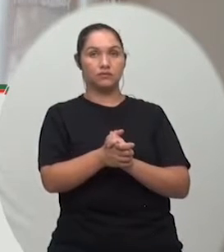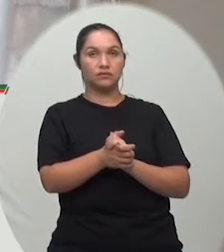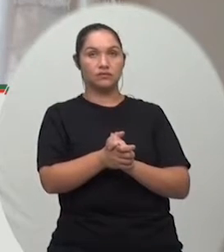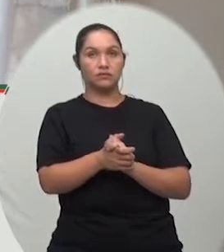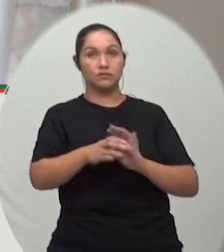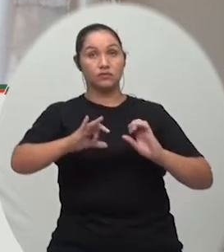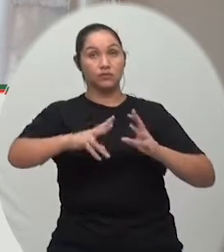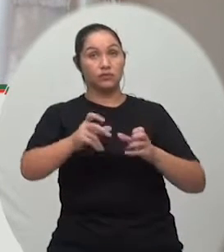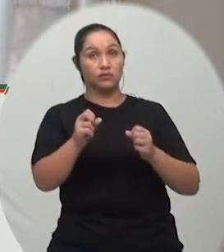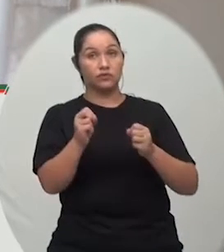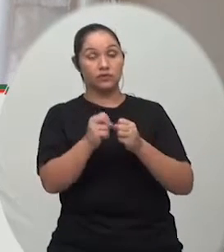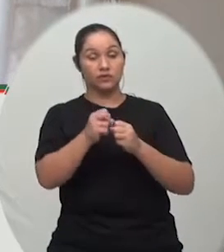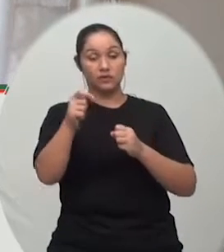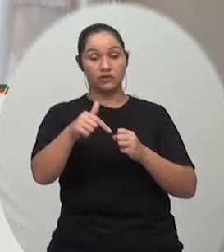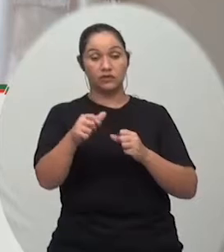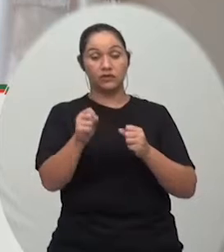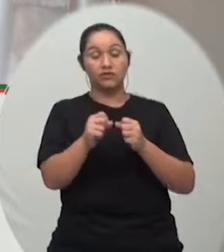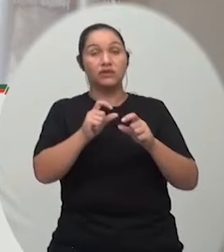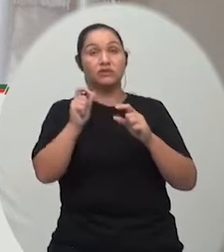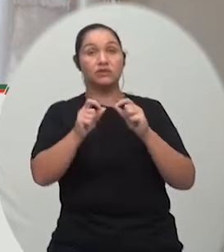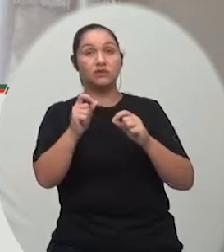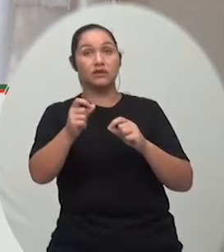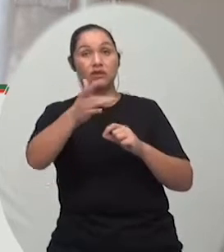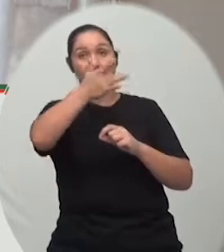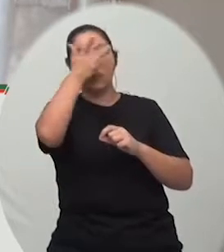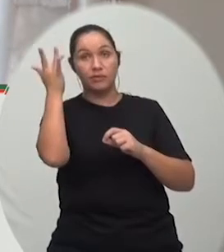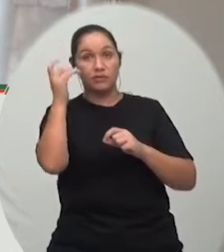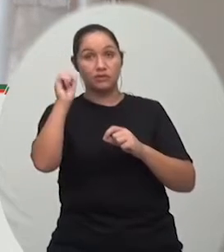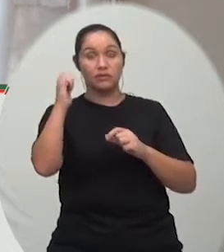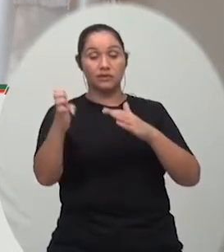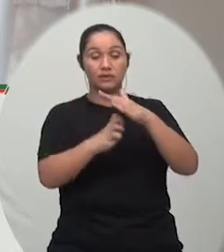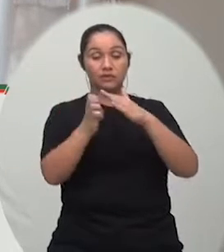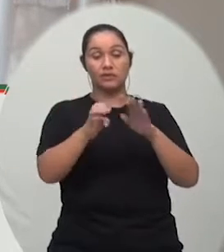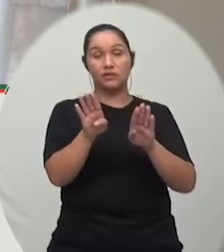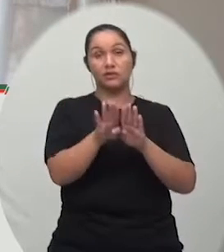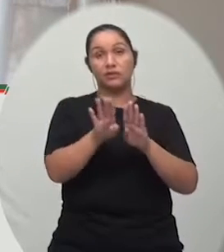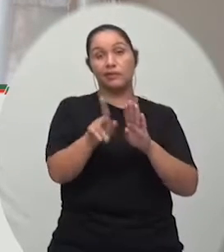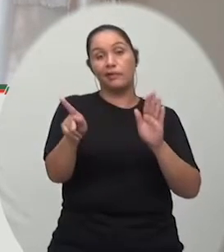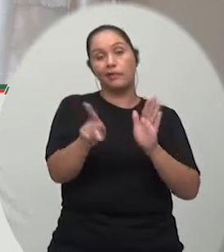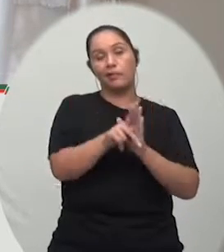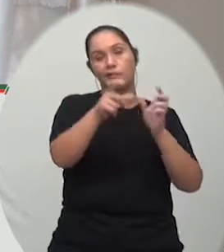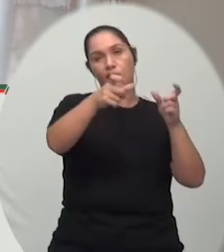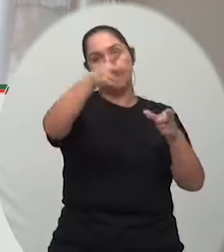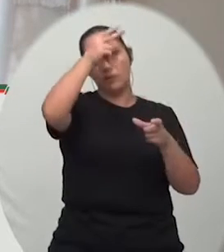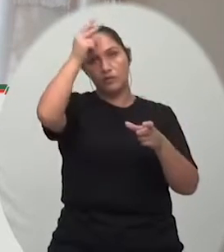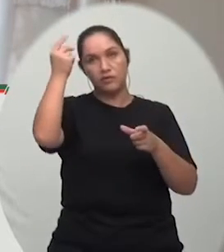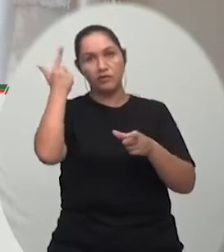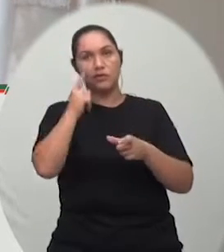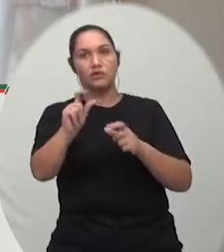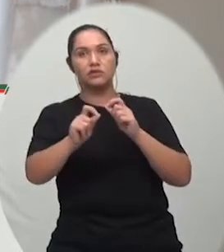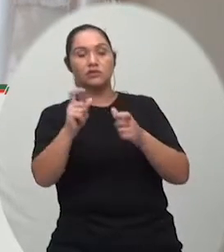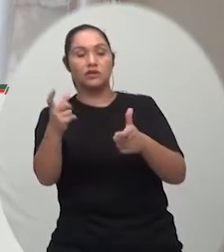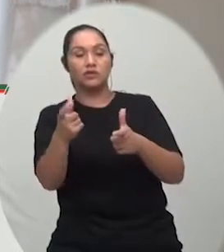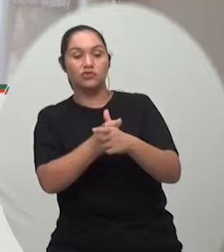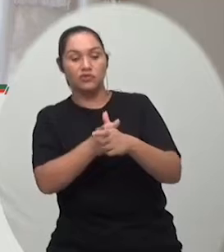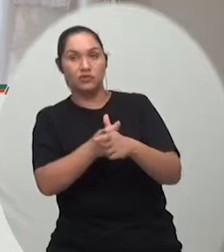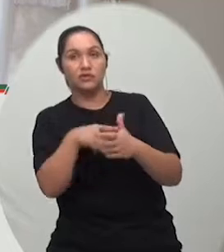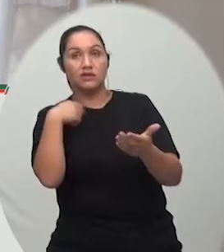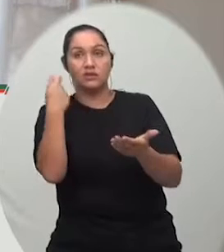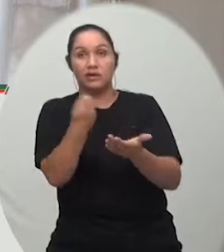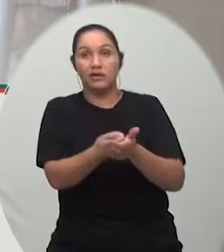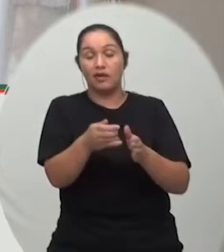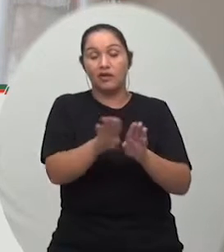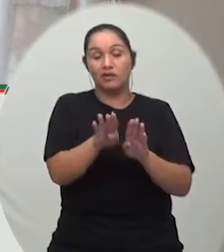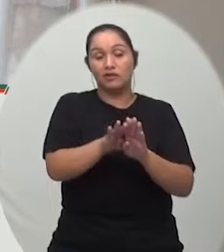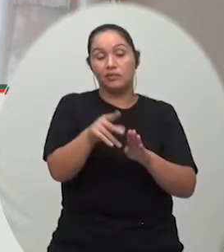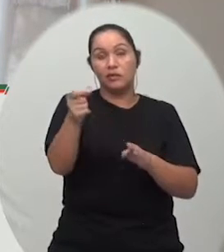aqui, favoreceu as pessoas, empresas e também a própria prefeitura em receber e apagar também. Ficou bom para os dois lados,